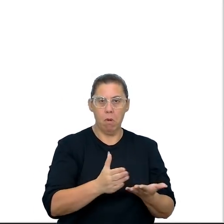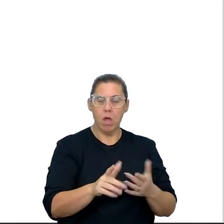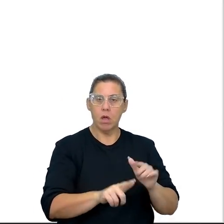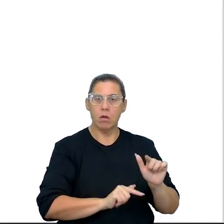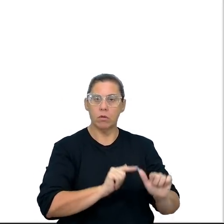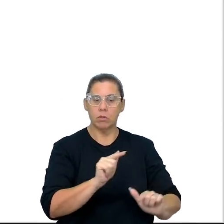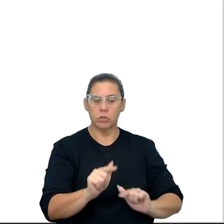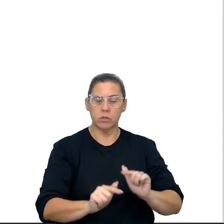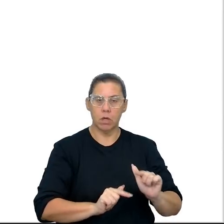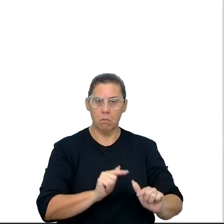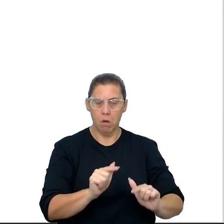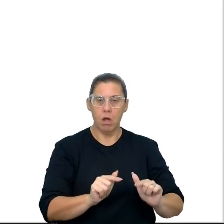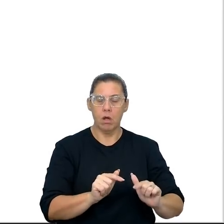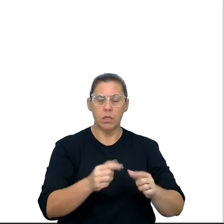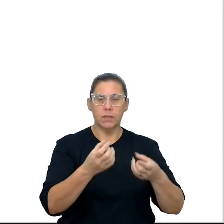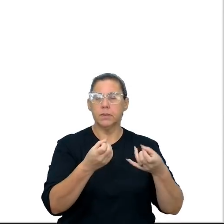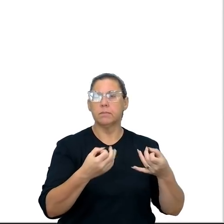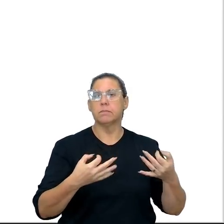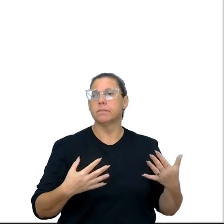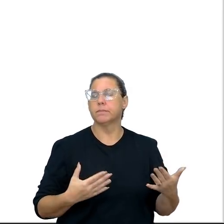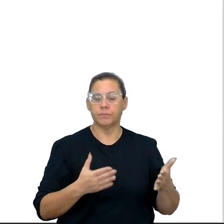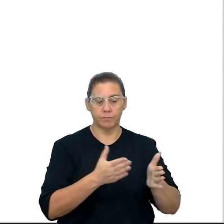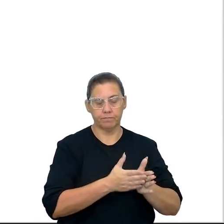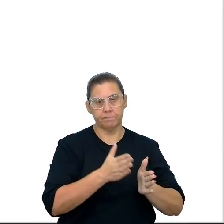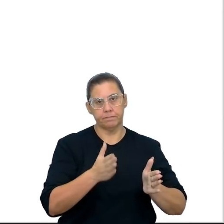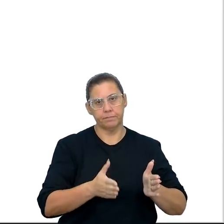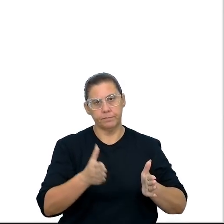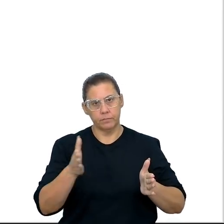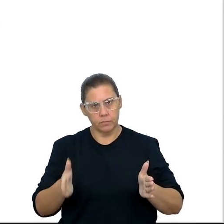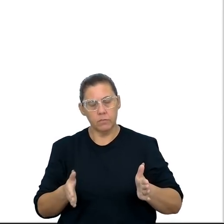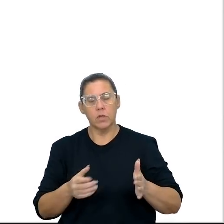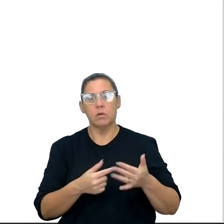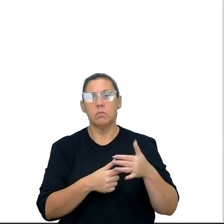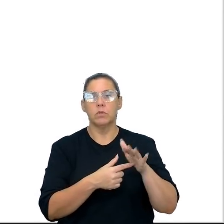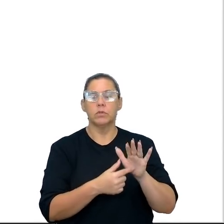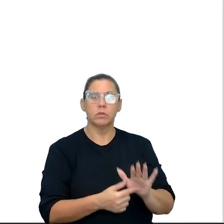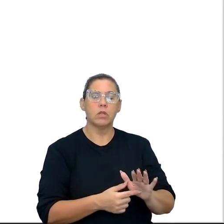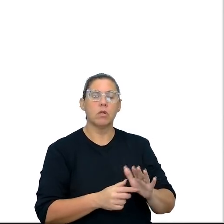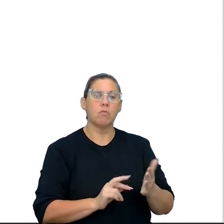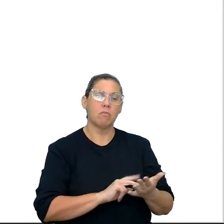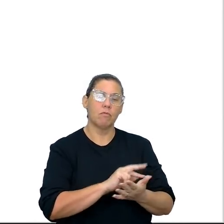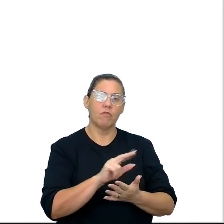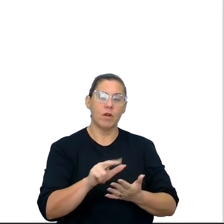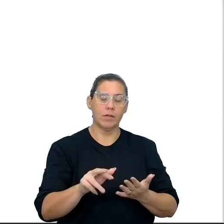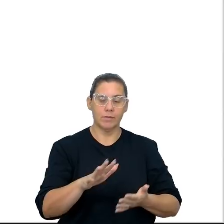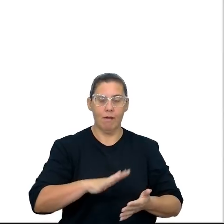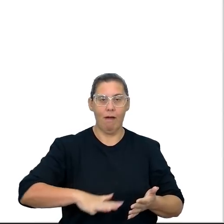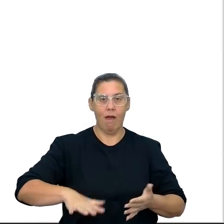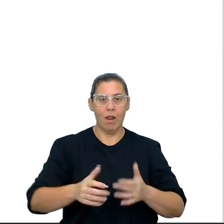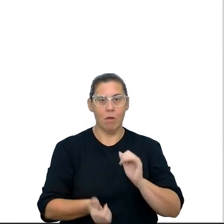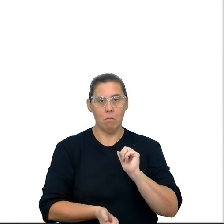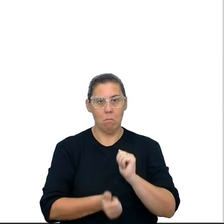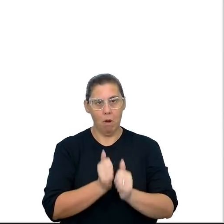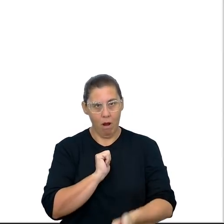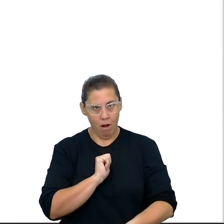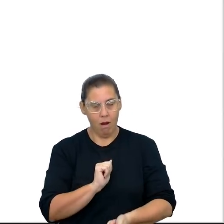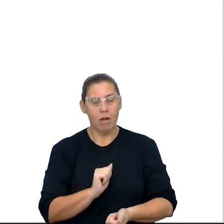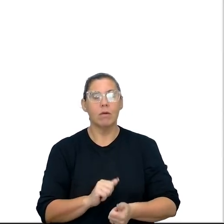trabalho, explique que essa sequência irá tratar de diversas modalidades esportivas, né? Que é